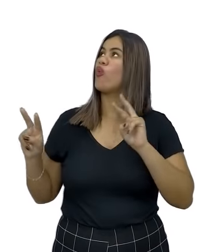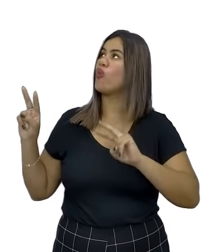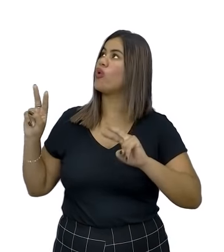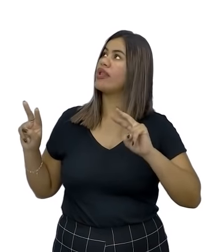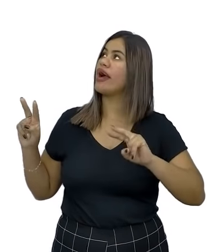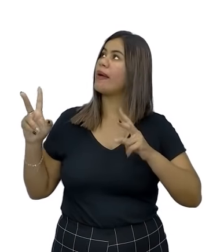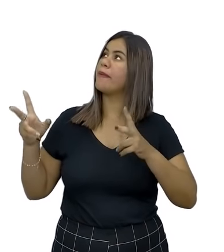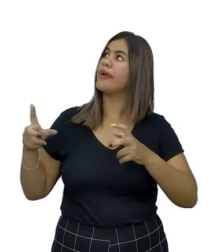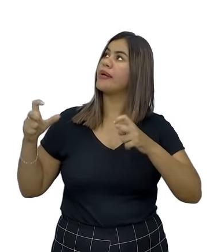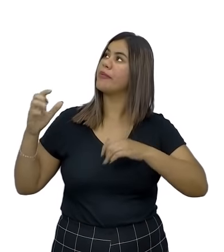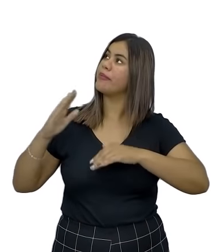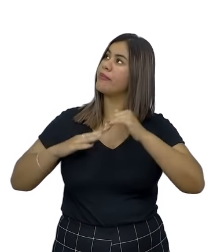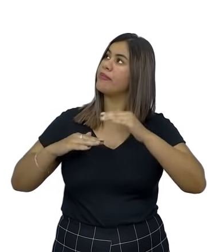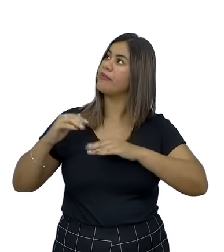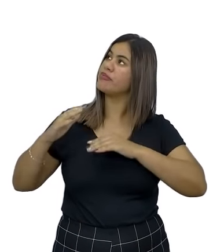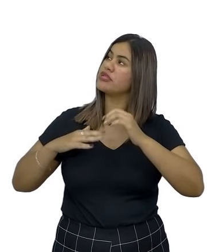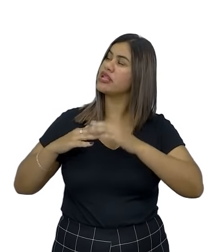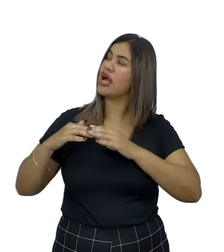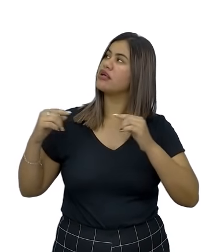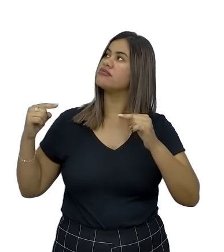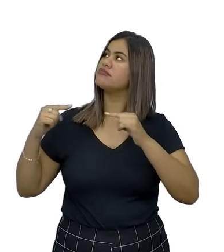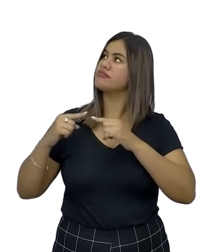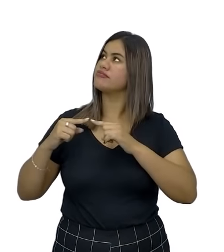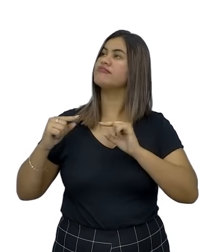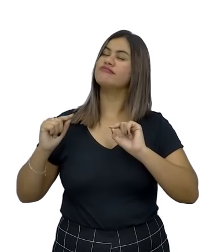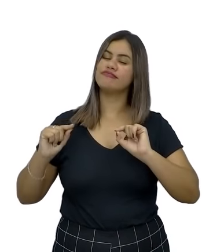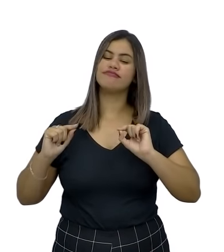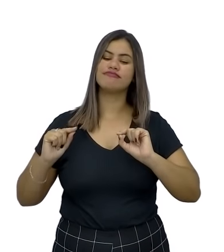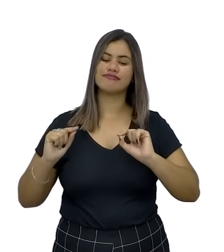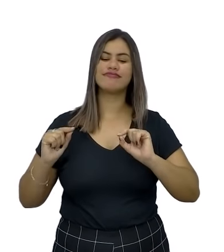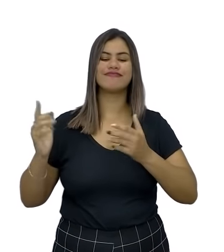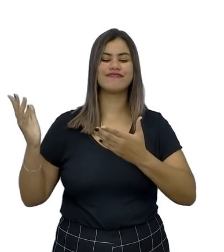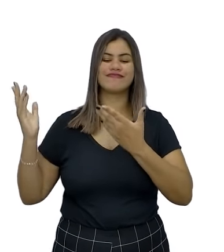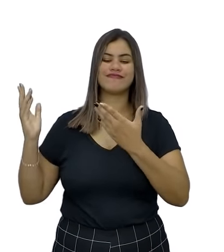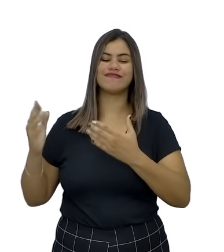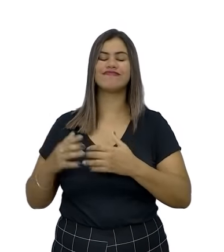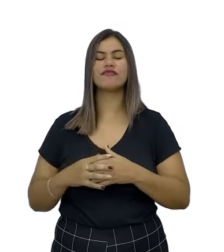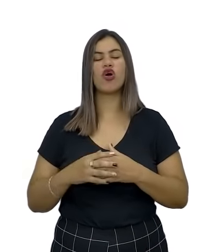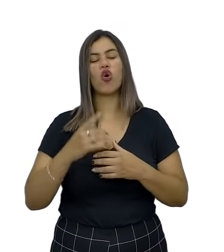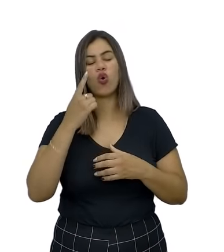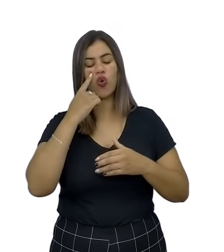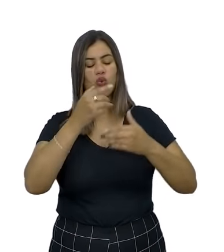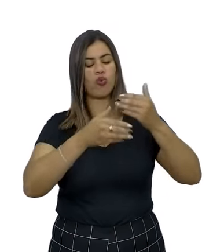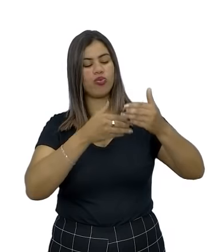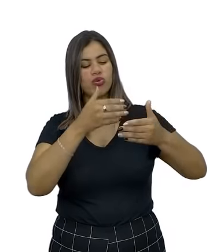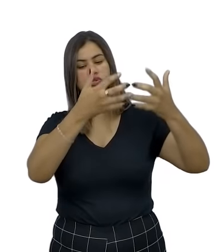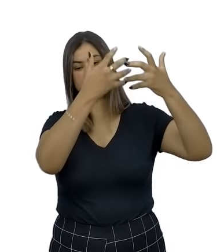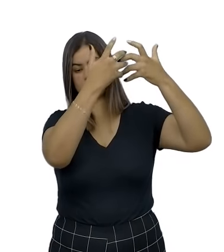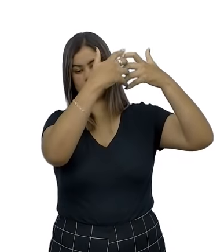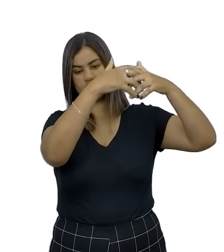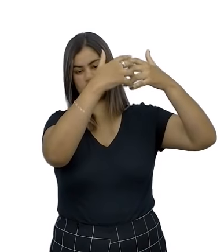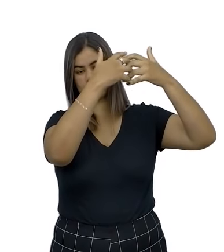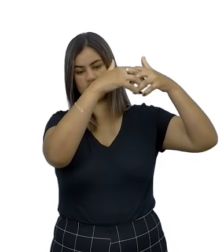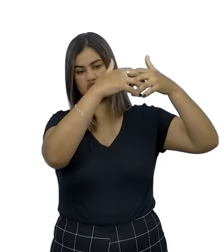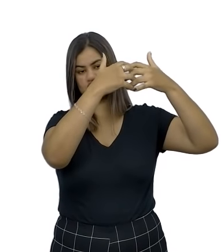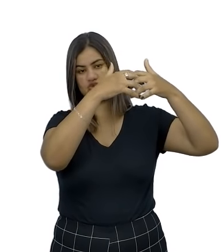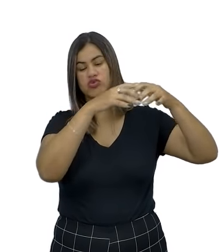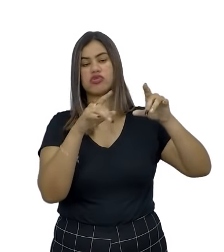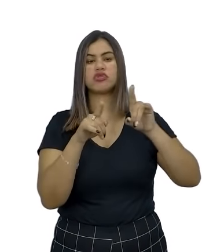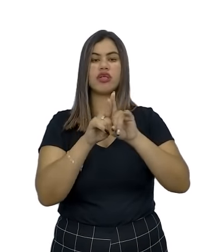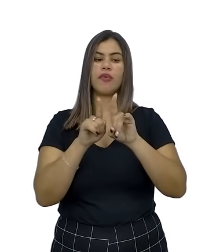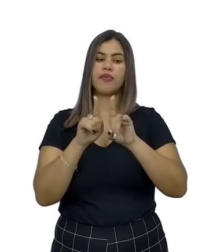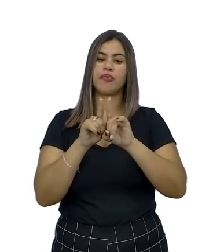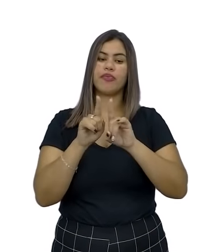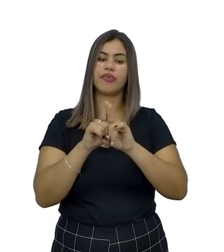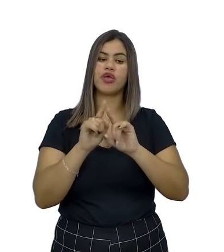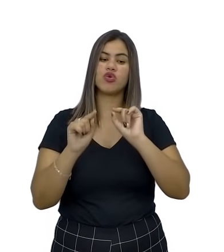habilidades elas pedem, né? O que a gente olha esse processo cognitivo, olha também esses objetos de conhecimentos matemáticos